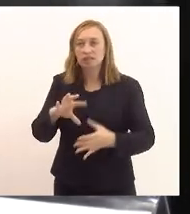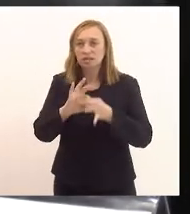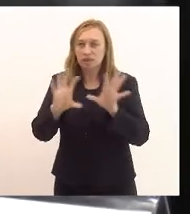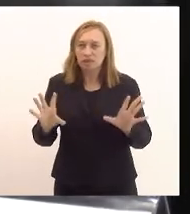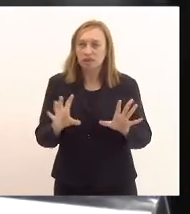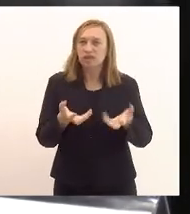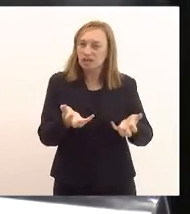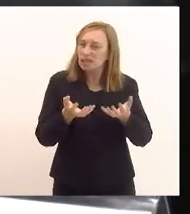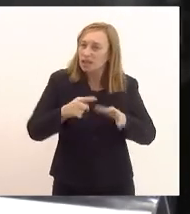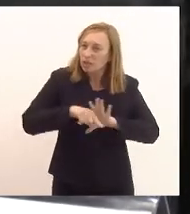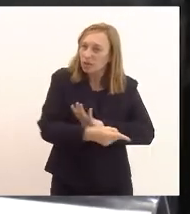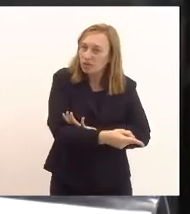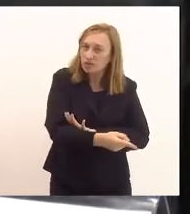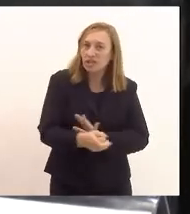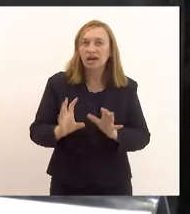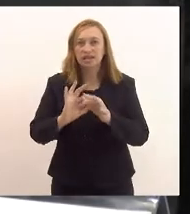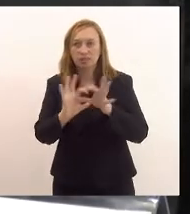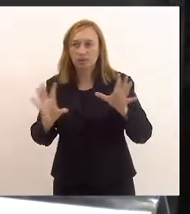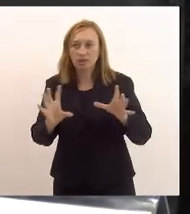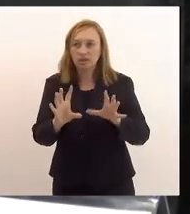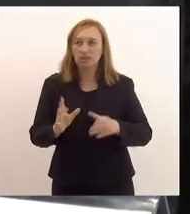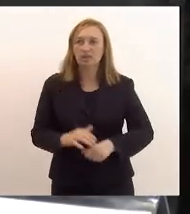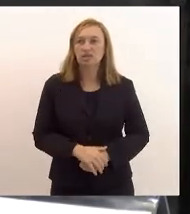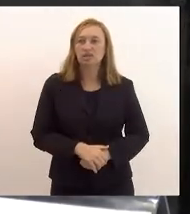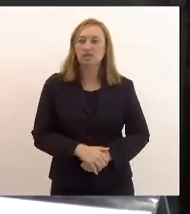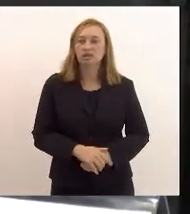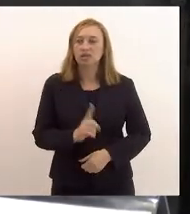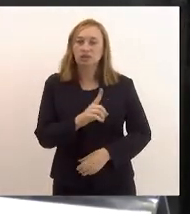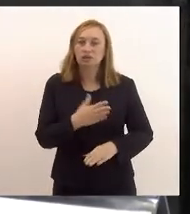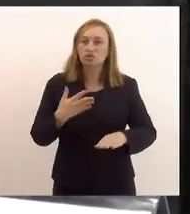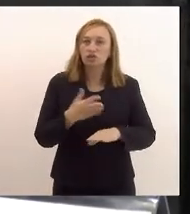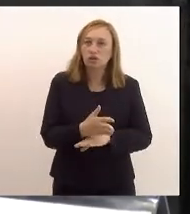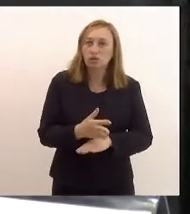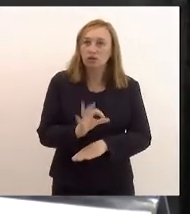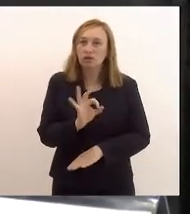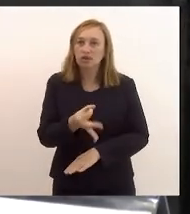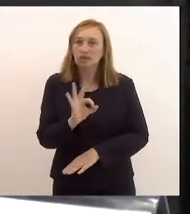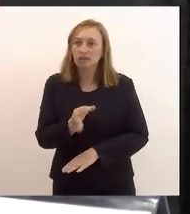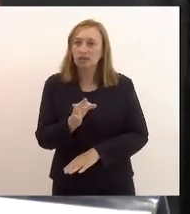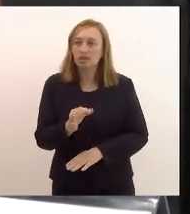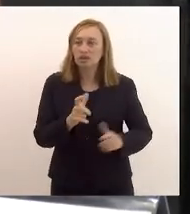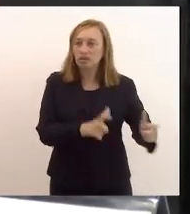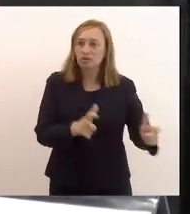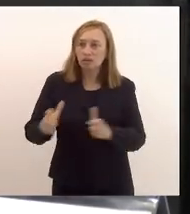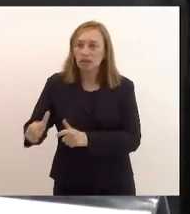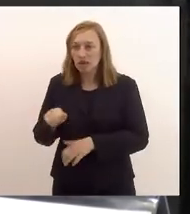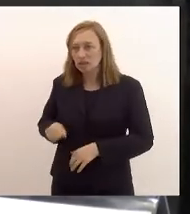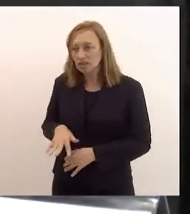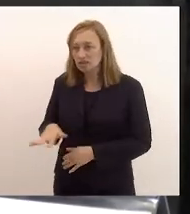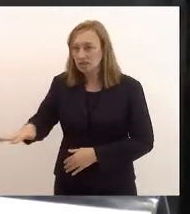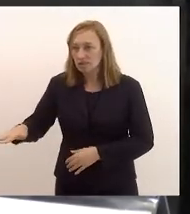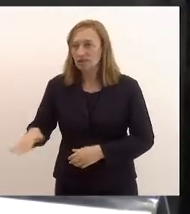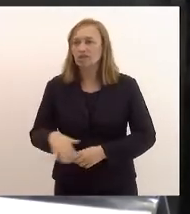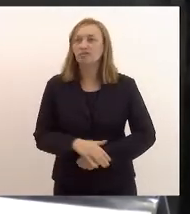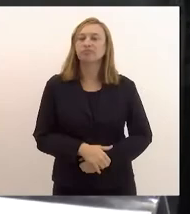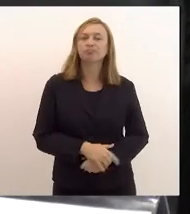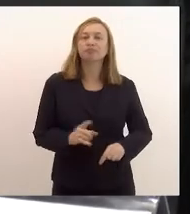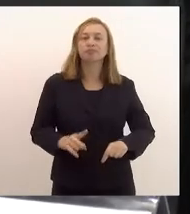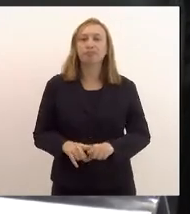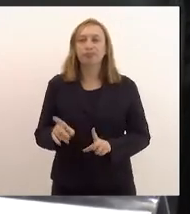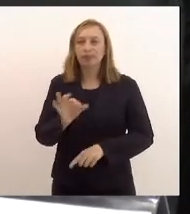mas na verdade a gente queria aprofundar a democracia uma democracia que não chegou ainda plenamente a território de favela de Periferia